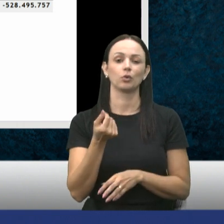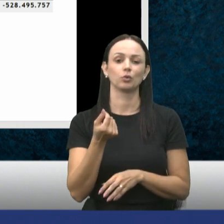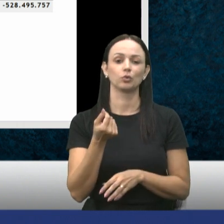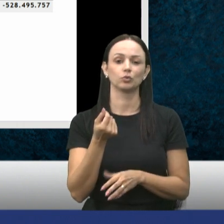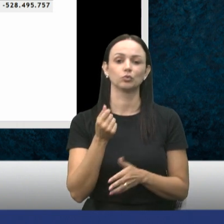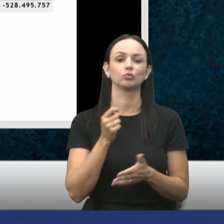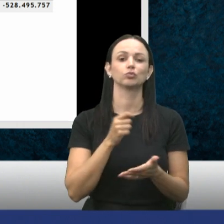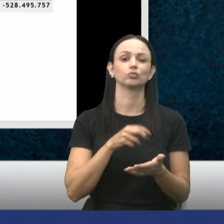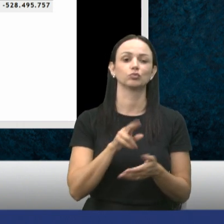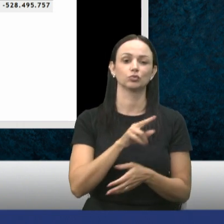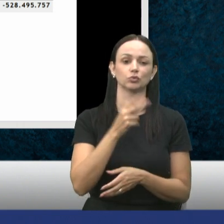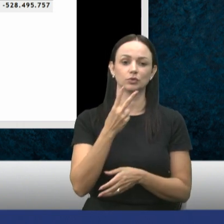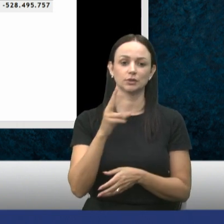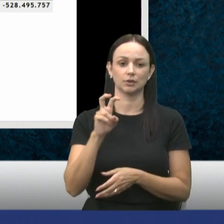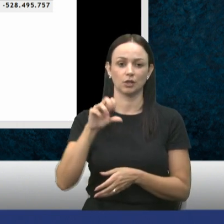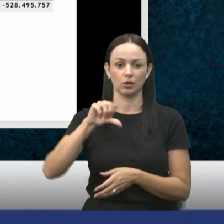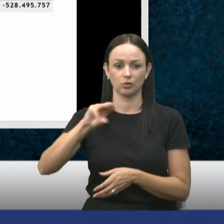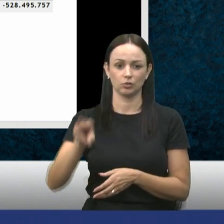executado